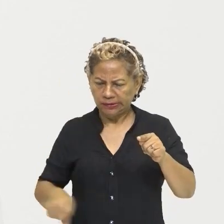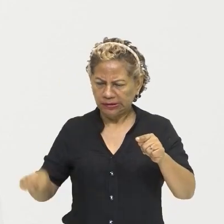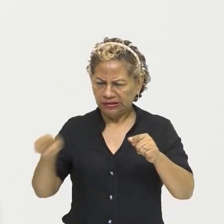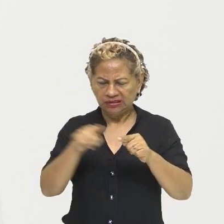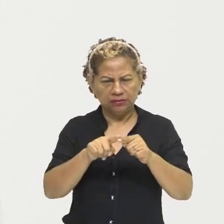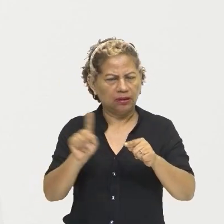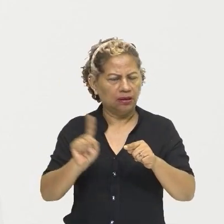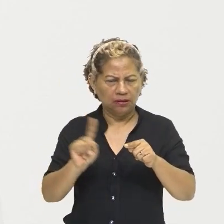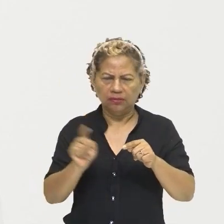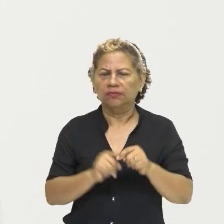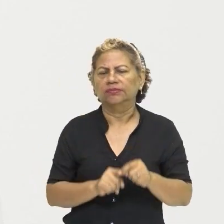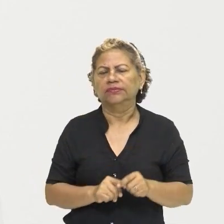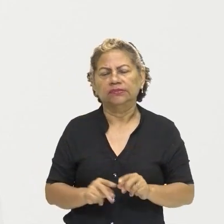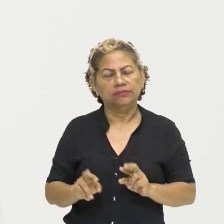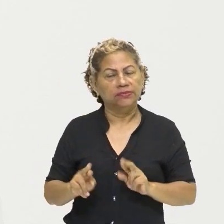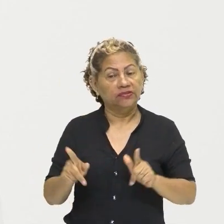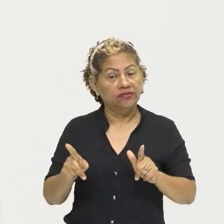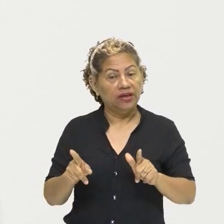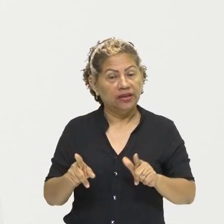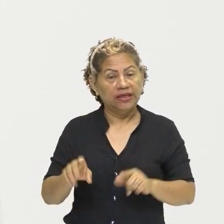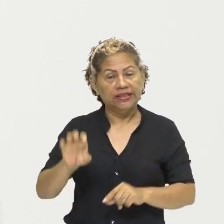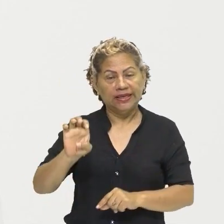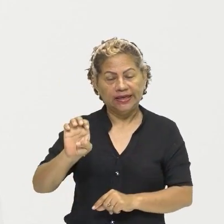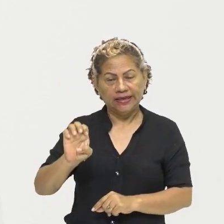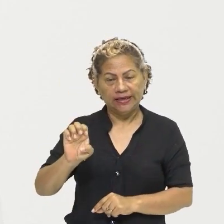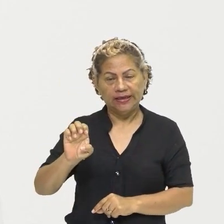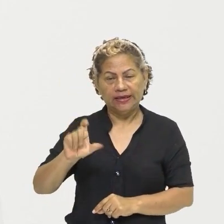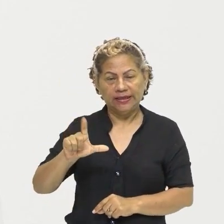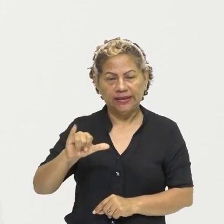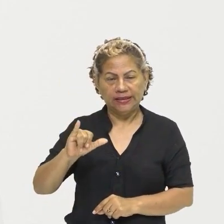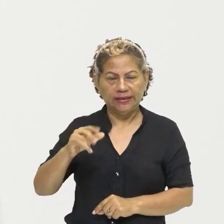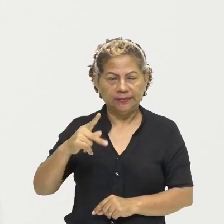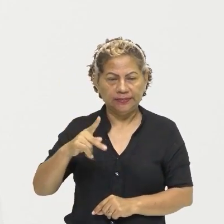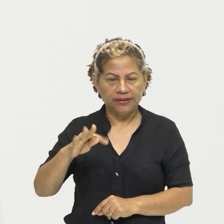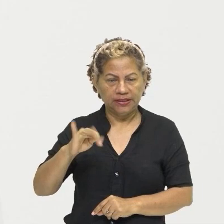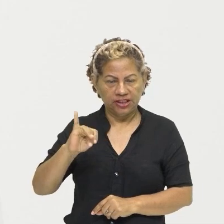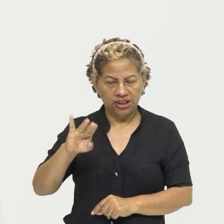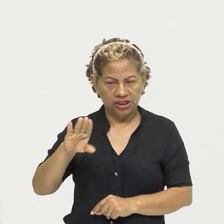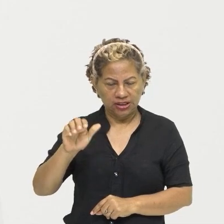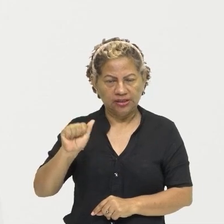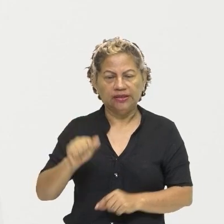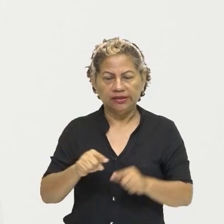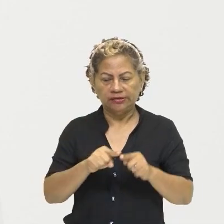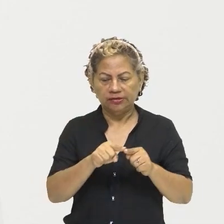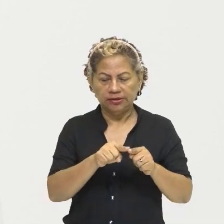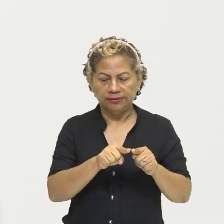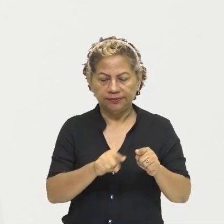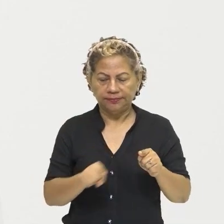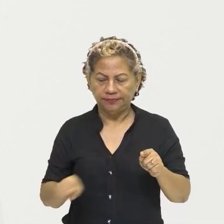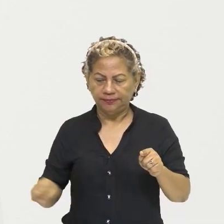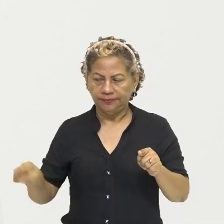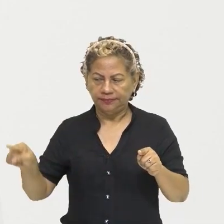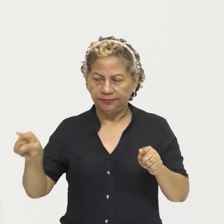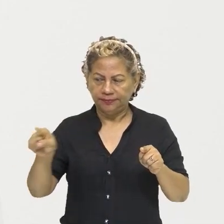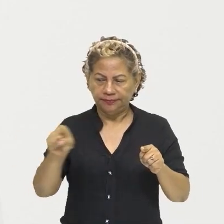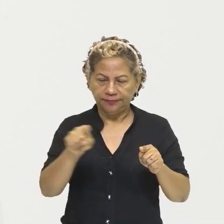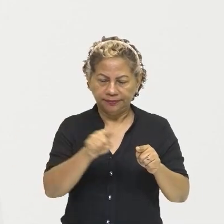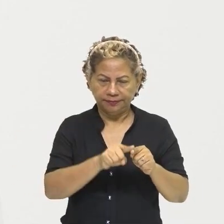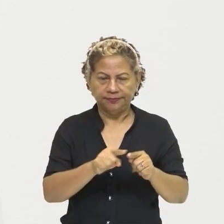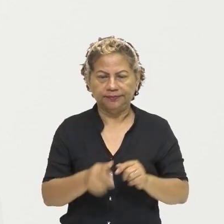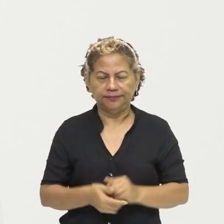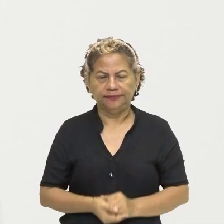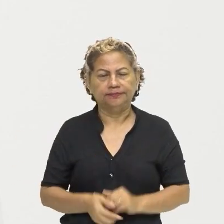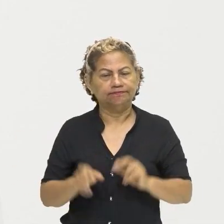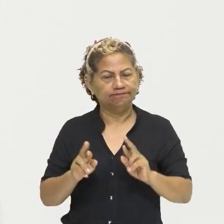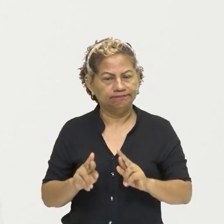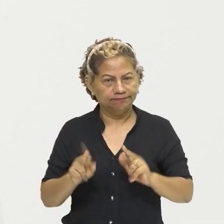circunferência. Porque nem toda trajetória circular é uma circunferência, né, pessoal? Então, mas